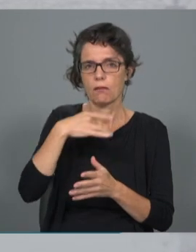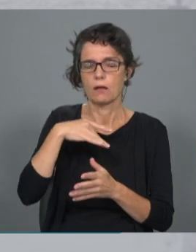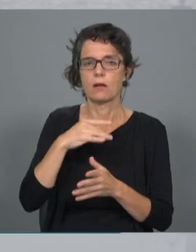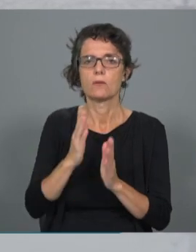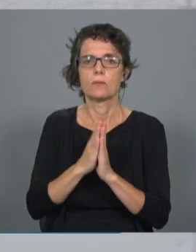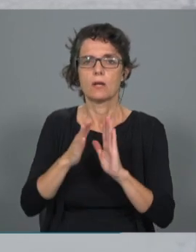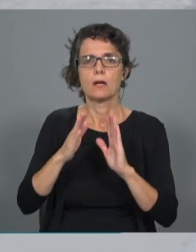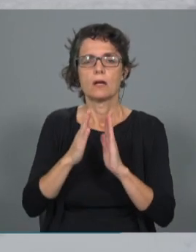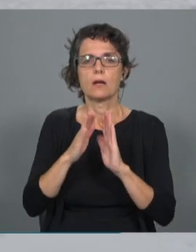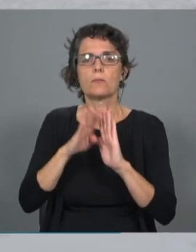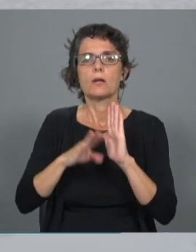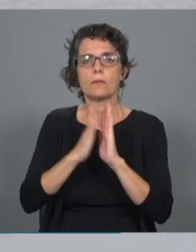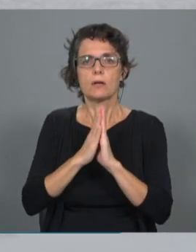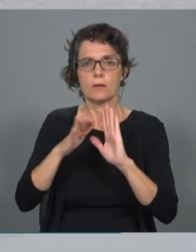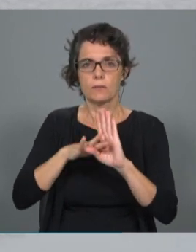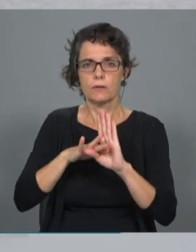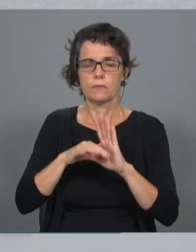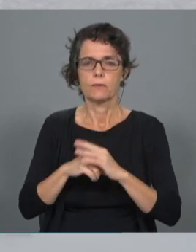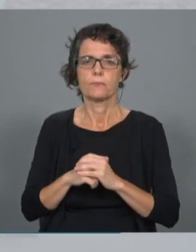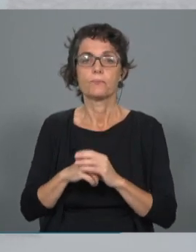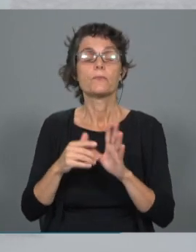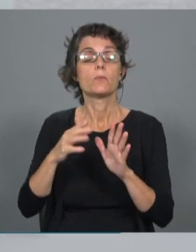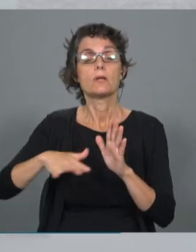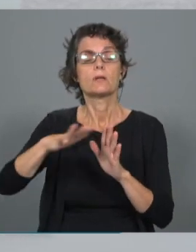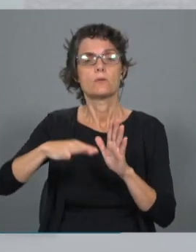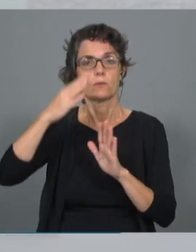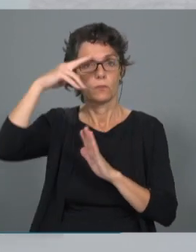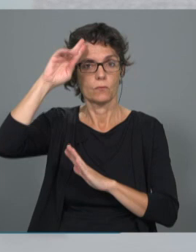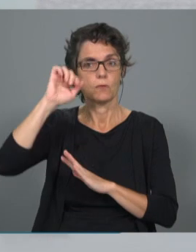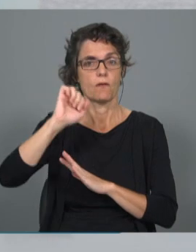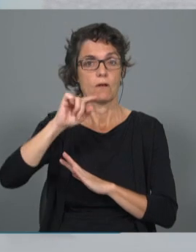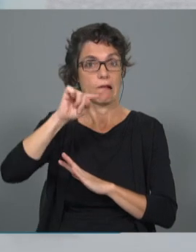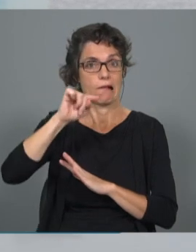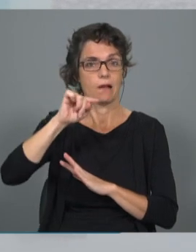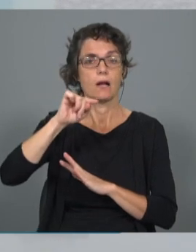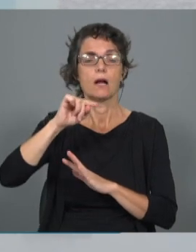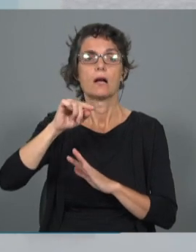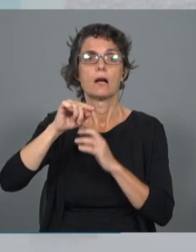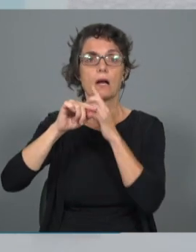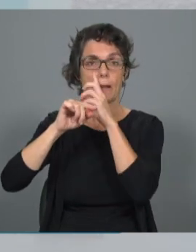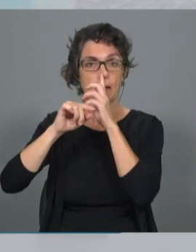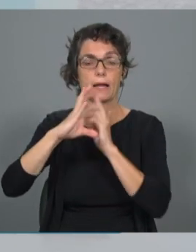Eclésia. A situação em Moçambique continua, ou melhor, a situação em Cabo Delgado continua